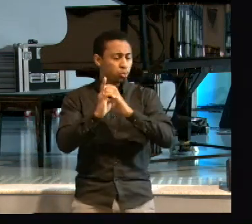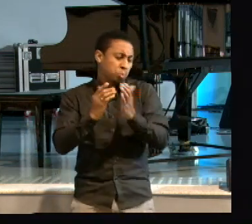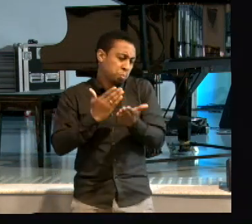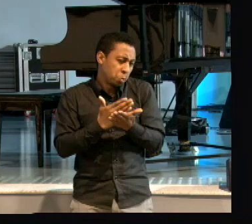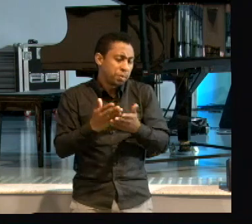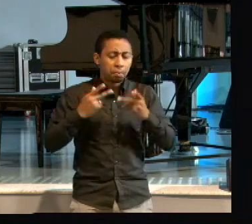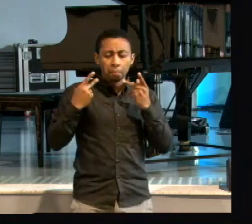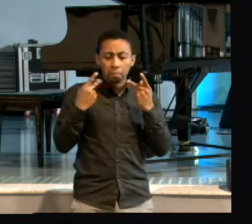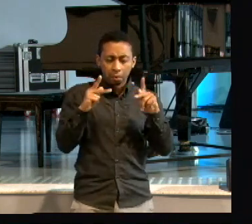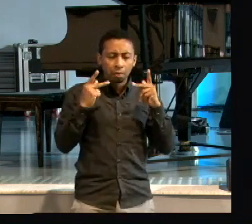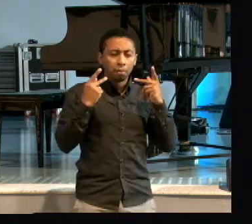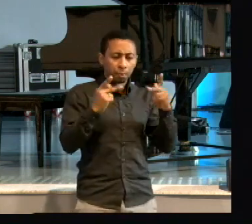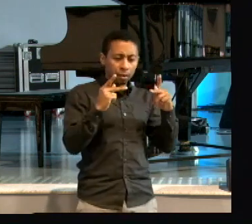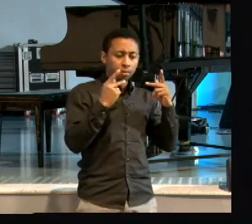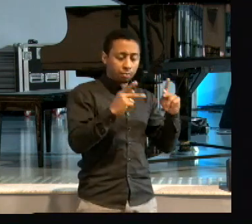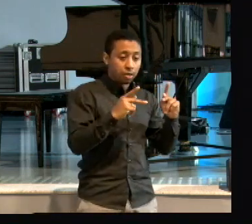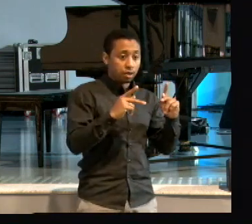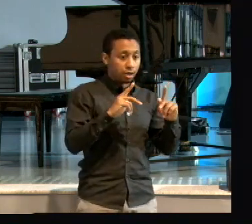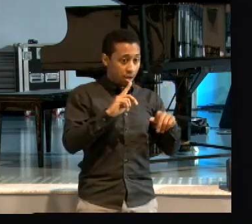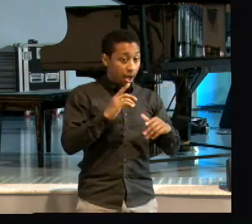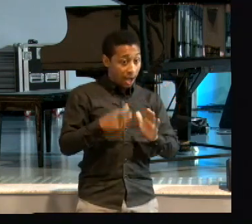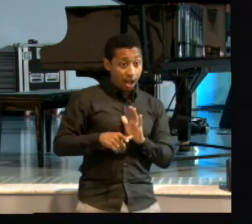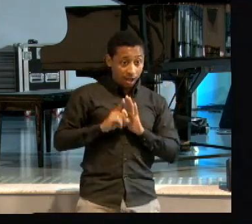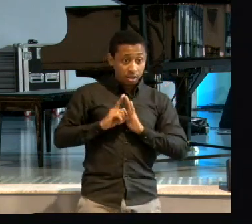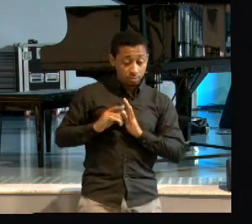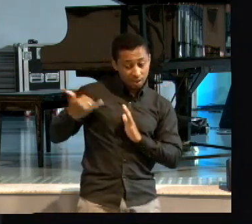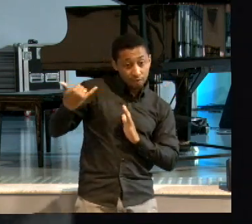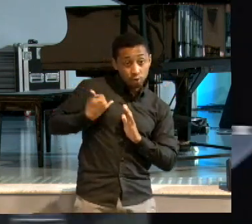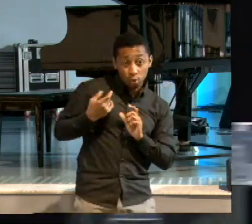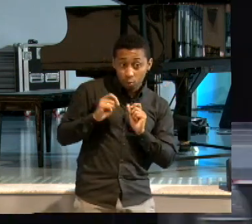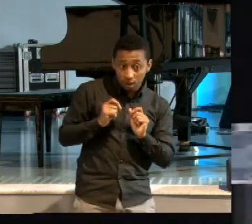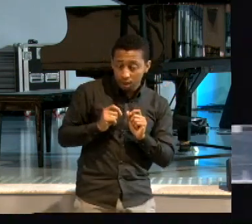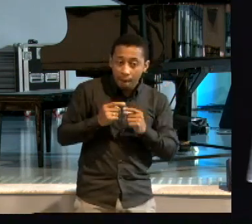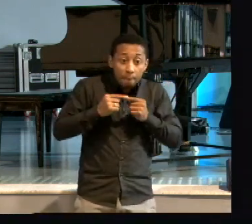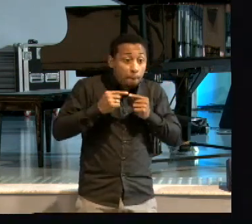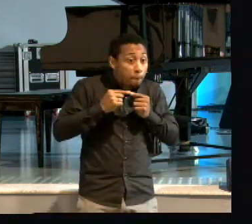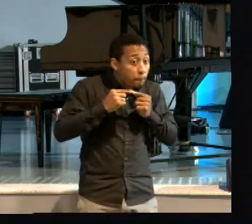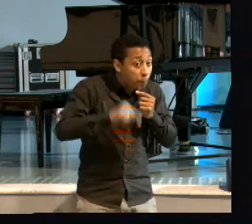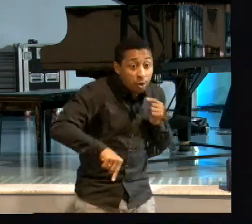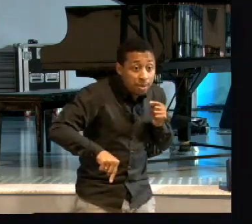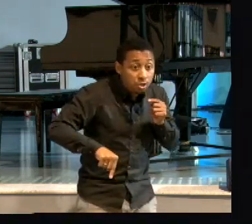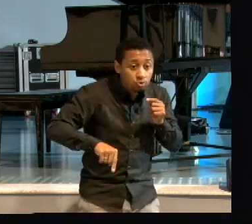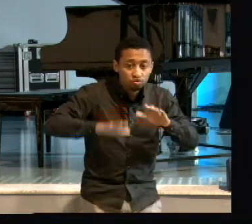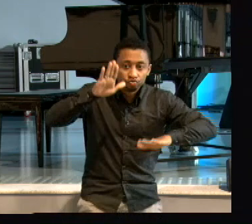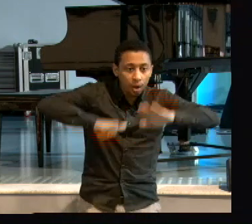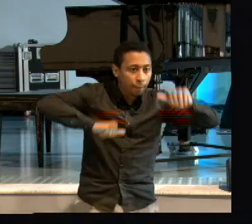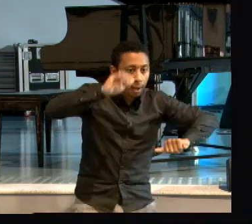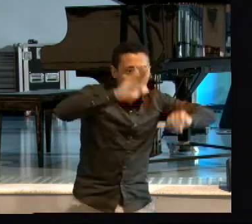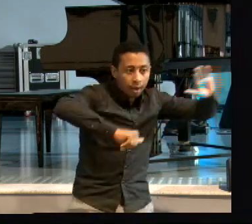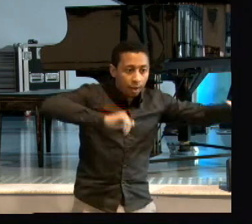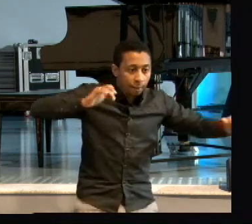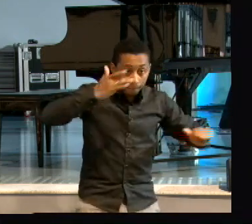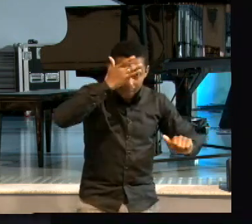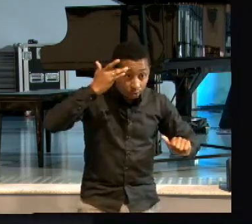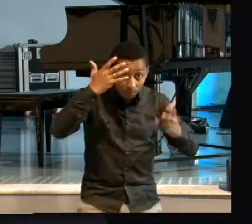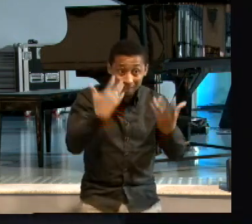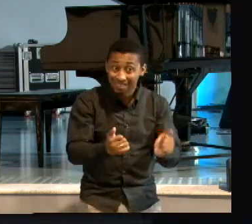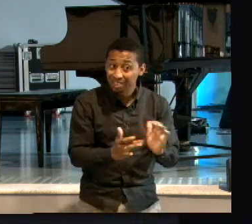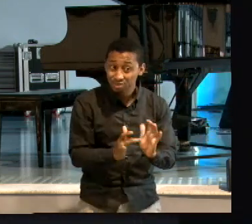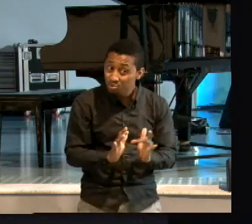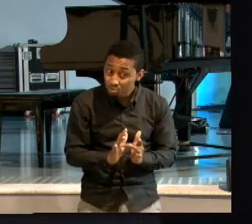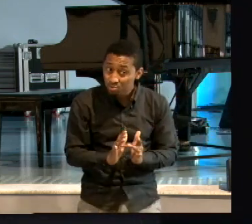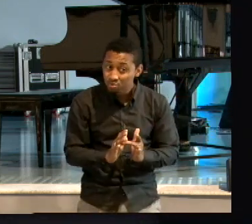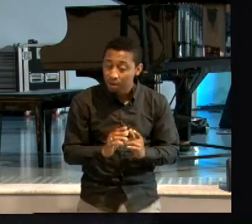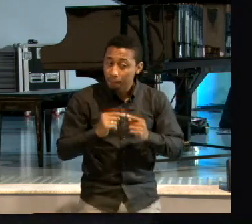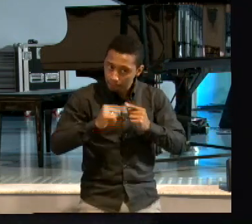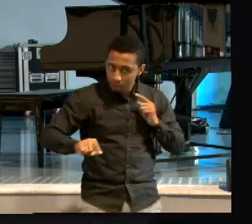alguém a se posicionar por conversão. Mas uma das primeiras reuniões que nós fomos participar era um batismo. Ele falou, olha, eu quero que você participe